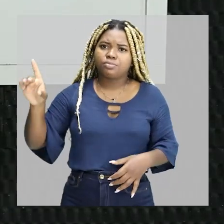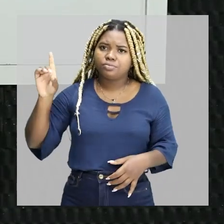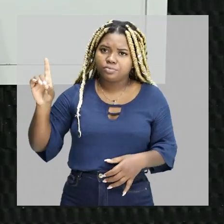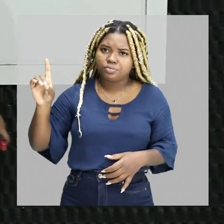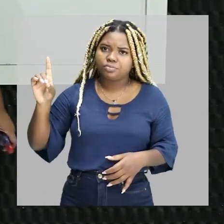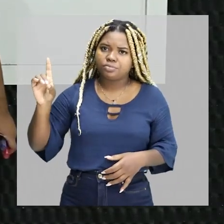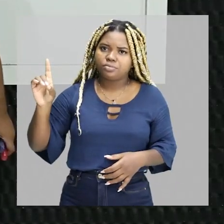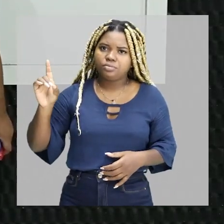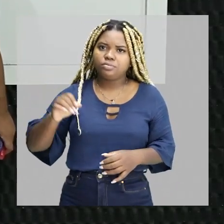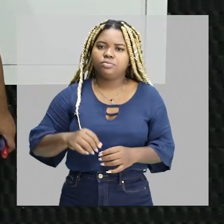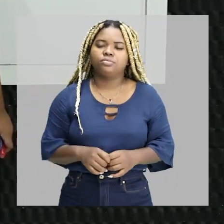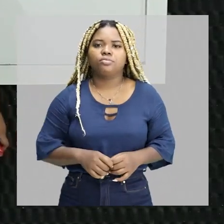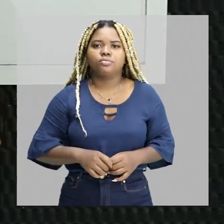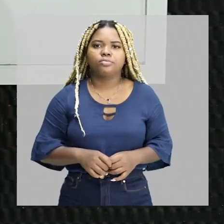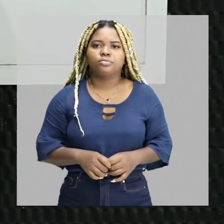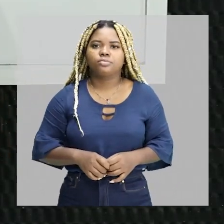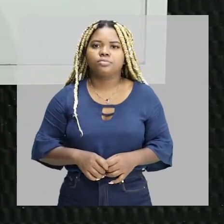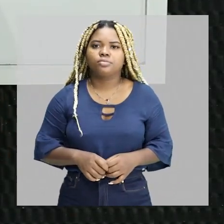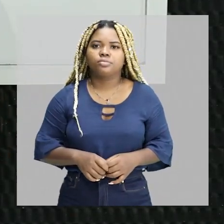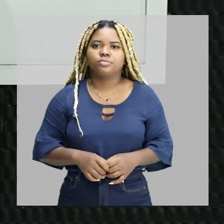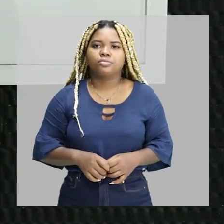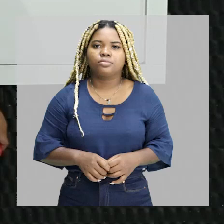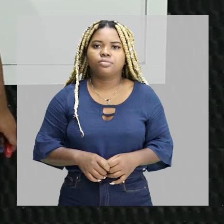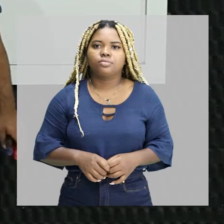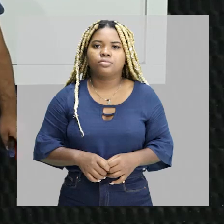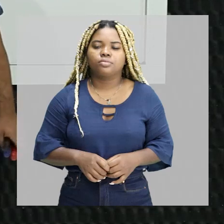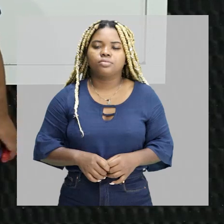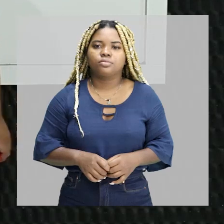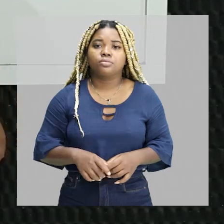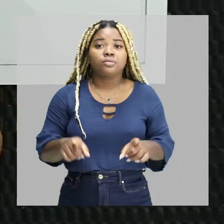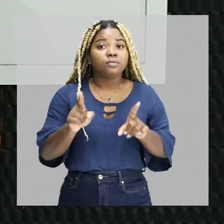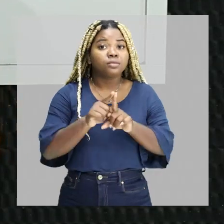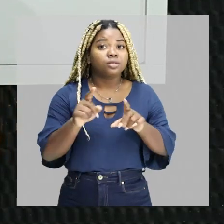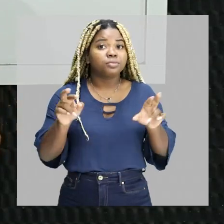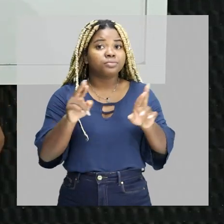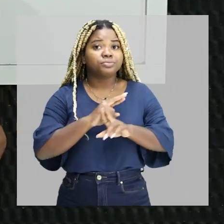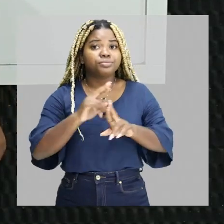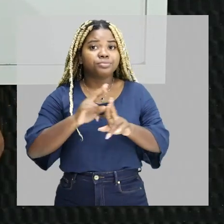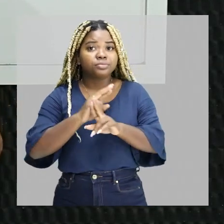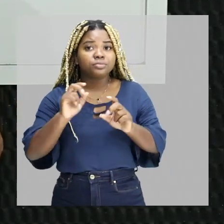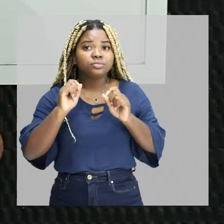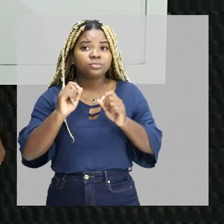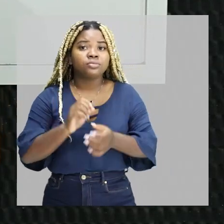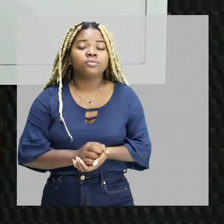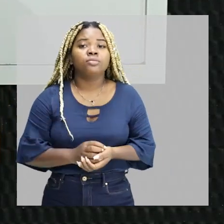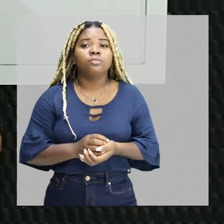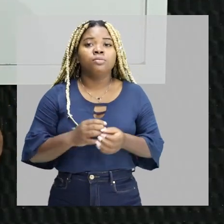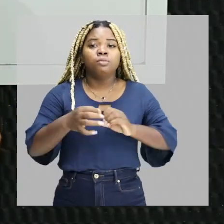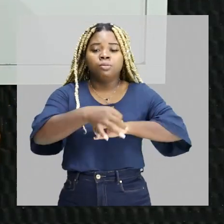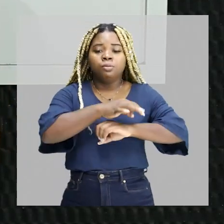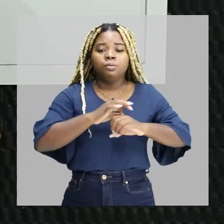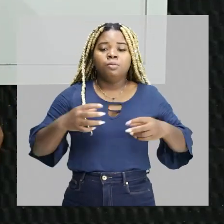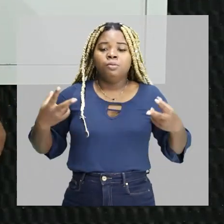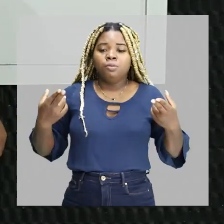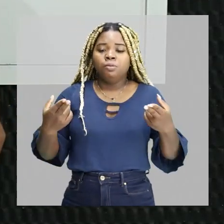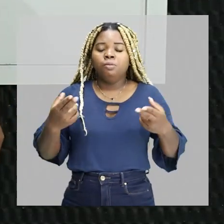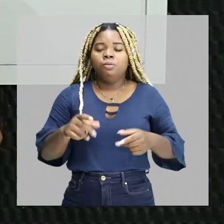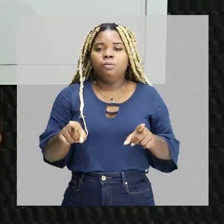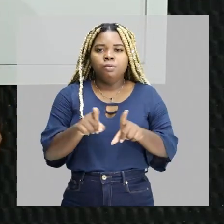é esse comportamento, né? Ele também se dá para moléculas iguais, substâncias